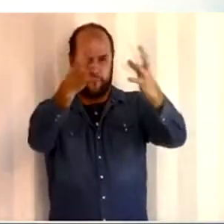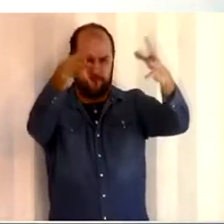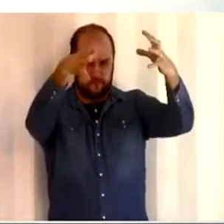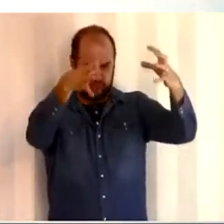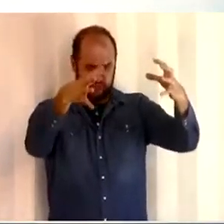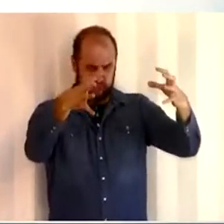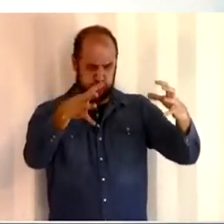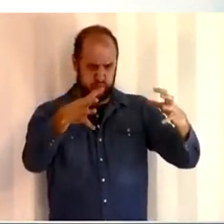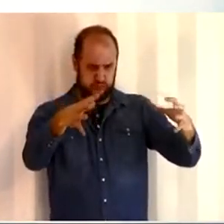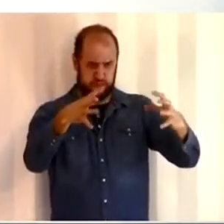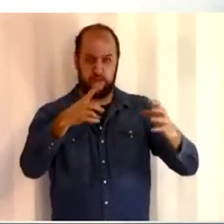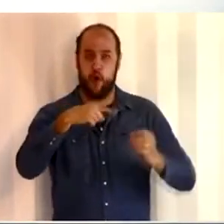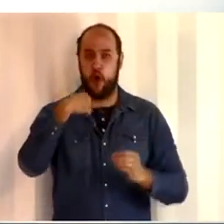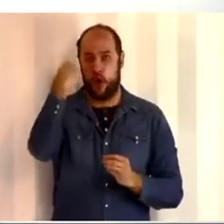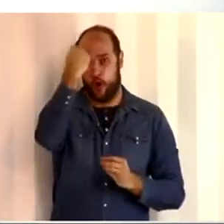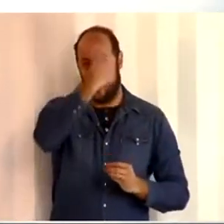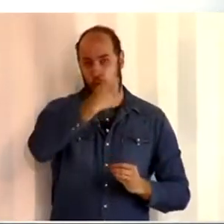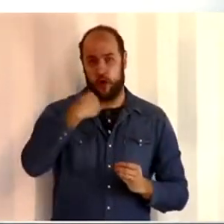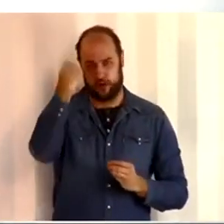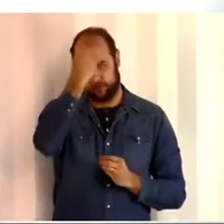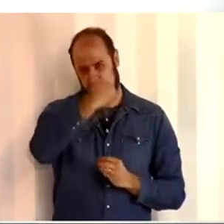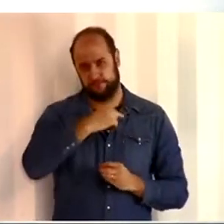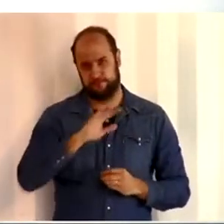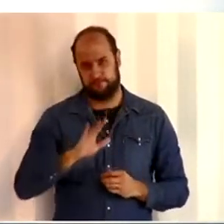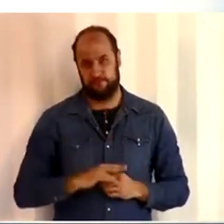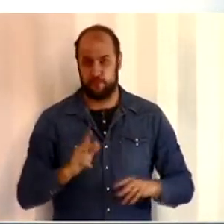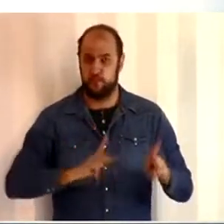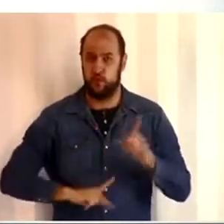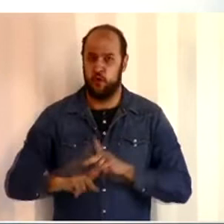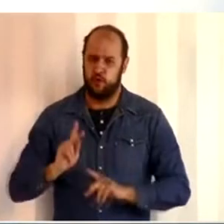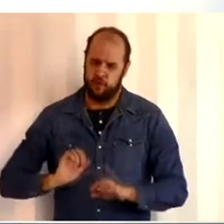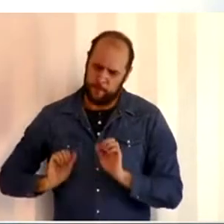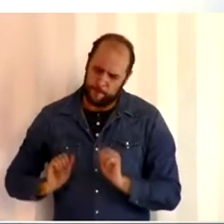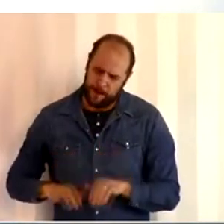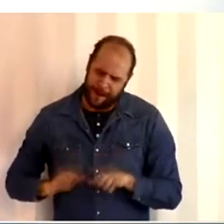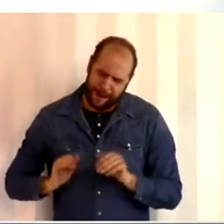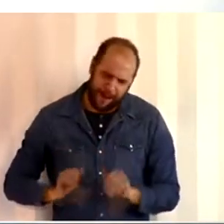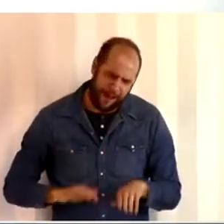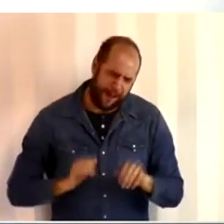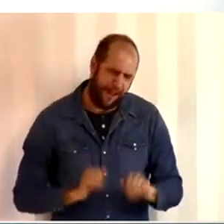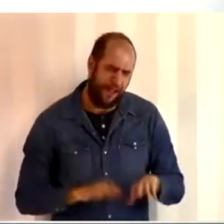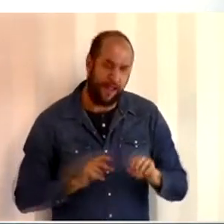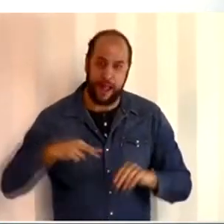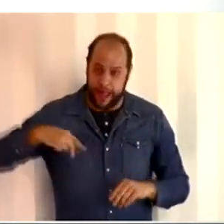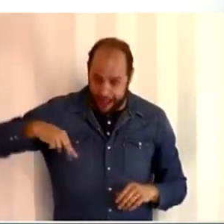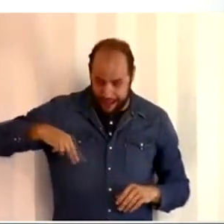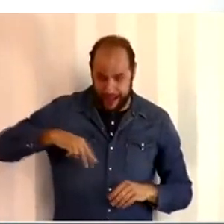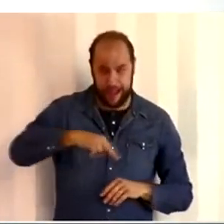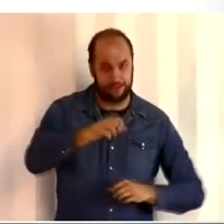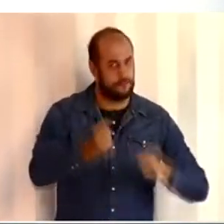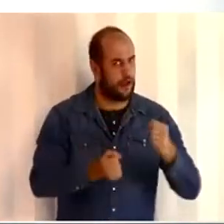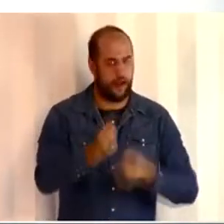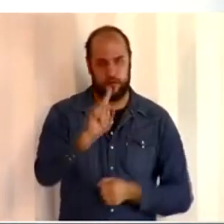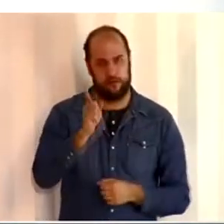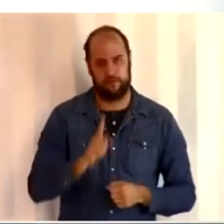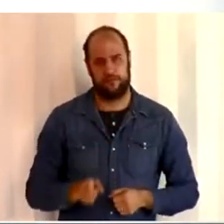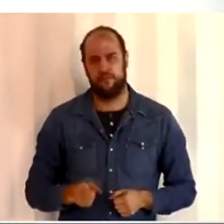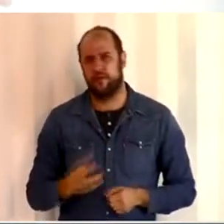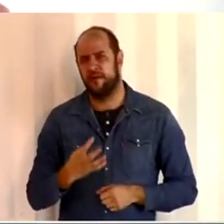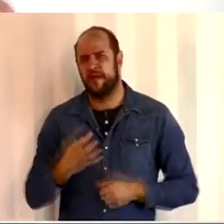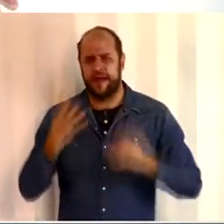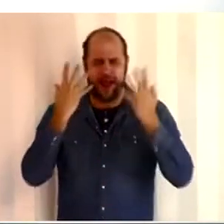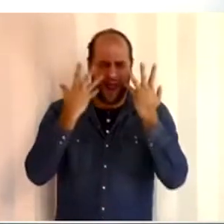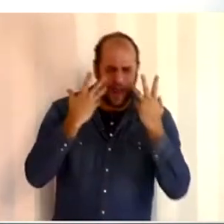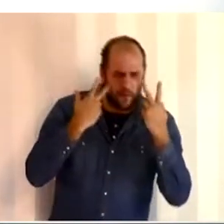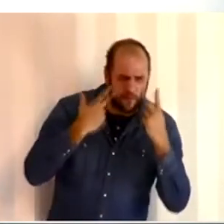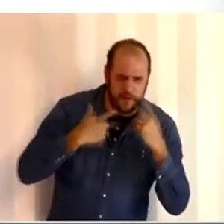sobre o tabernáculo por algumas horas. O povo está andando a pé, não é de carro, com animais, com uma